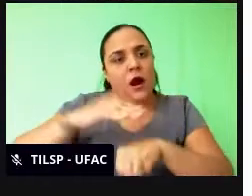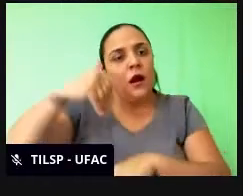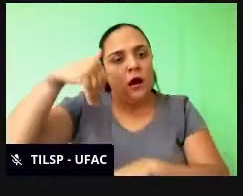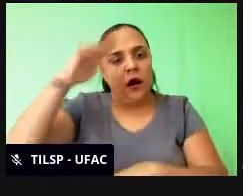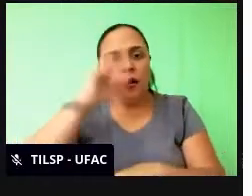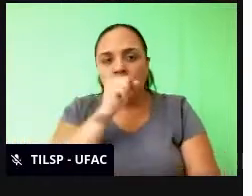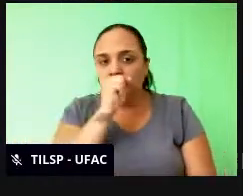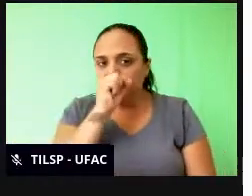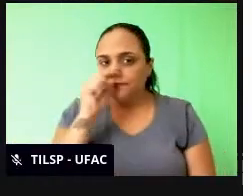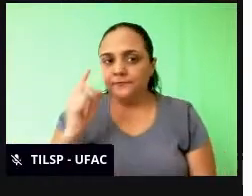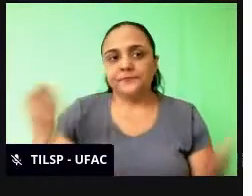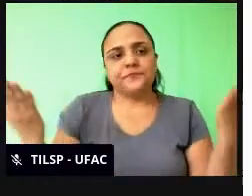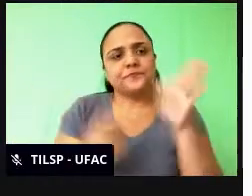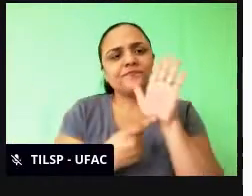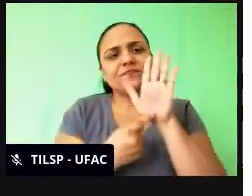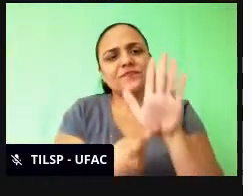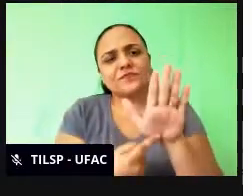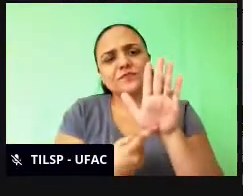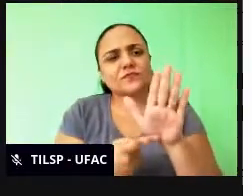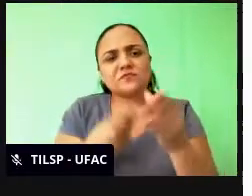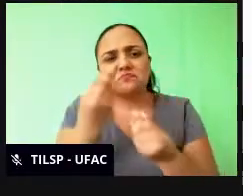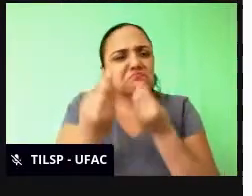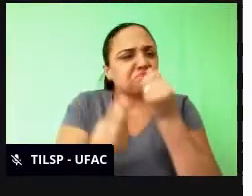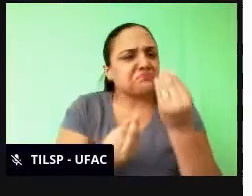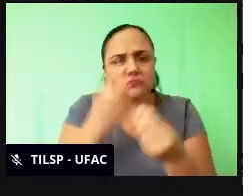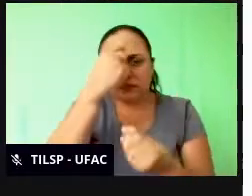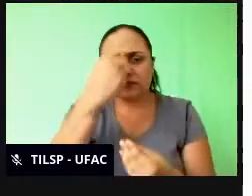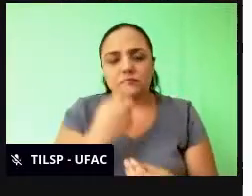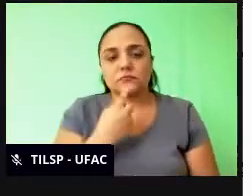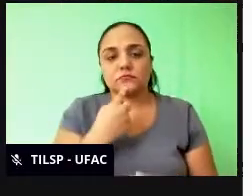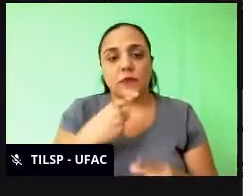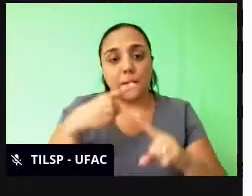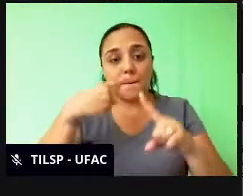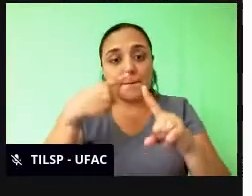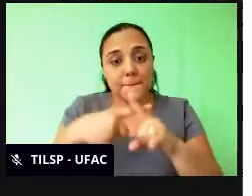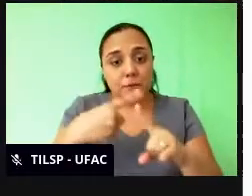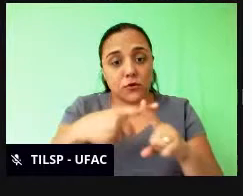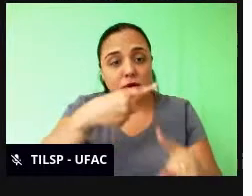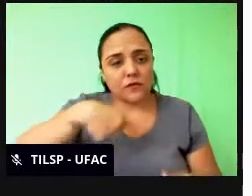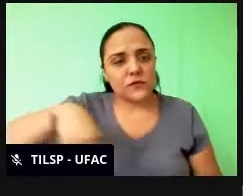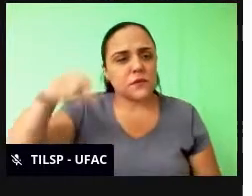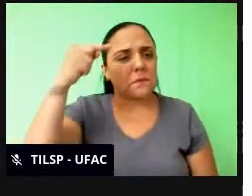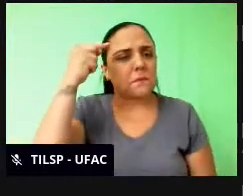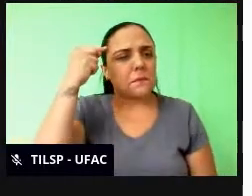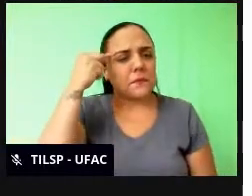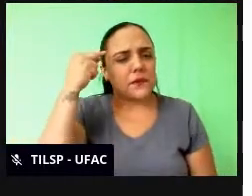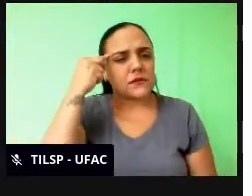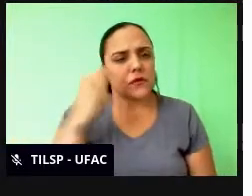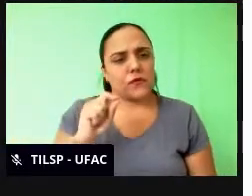que eu estou abordando isso logo de início? Porque, gente, quando a gente for pensar em elaborar